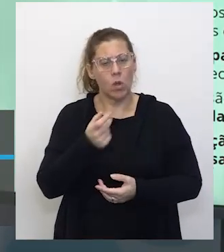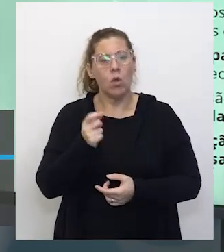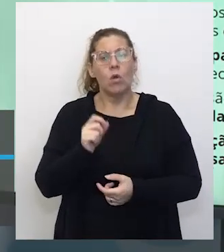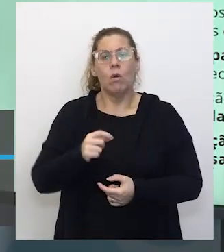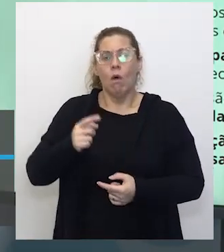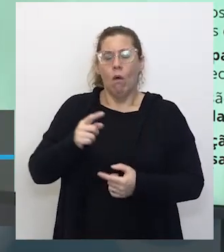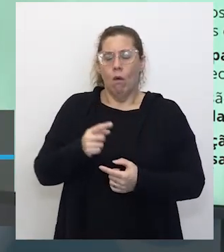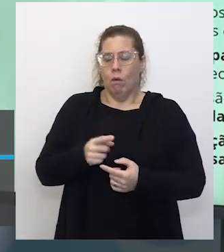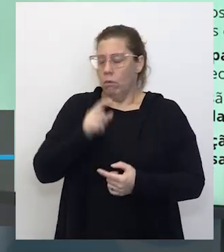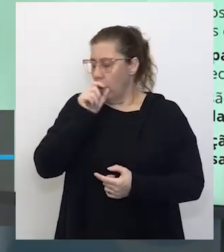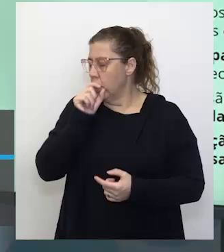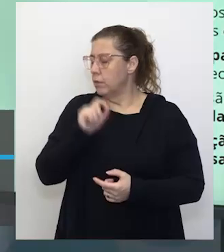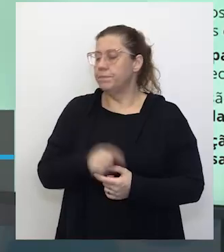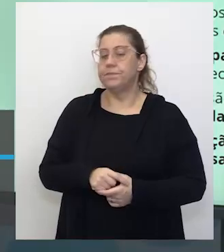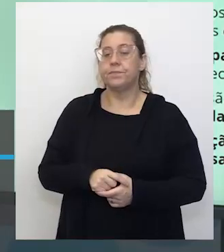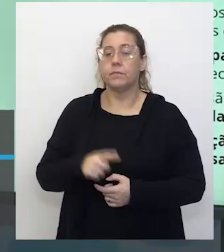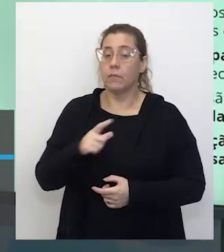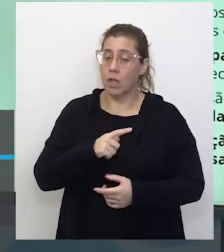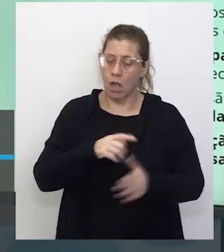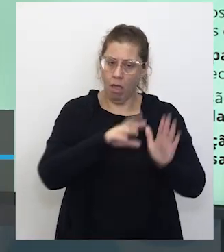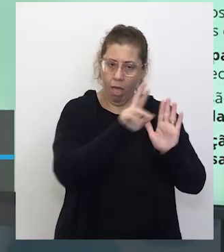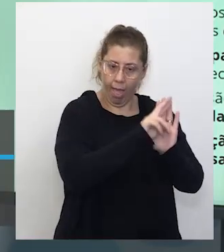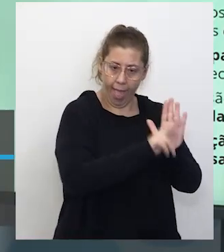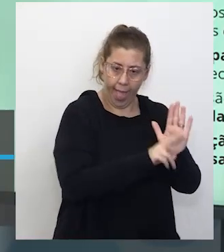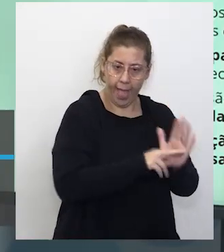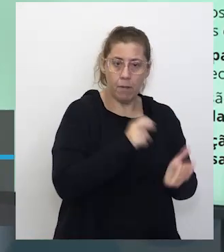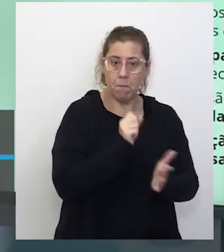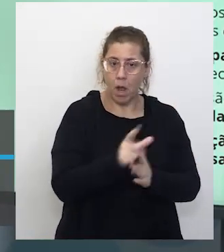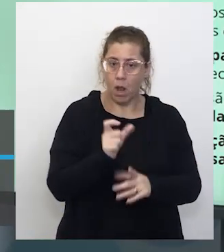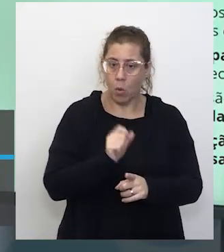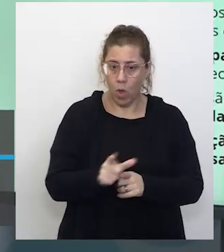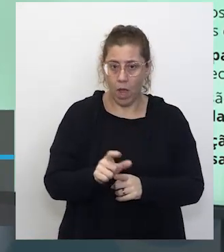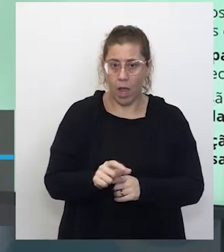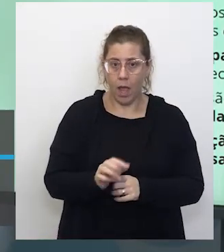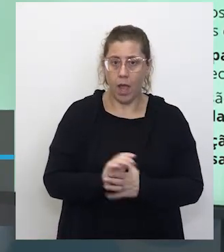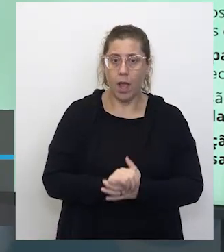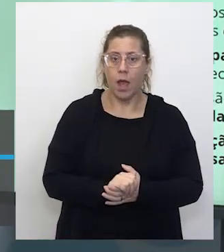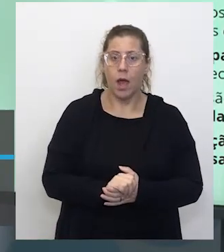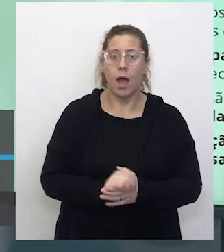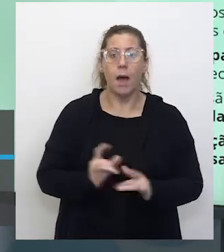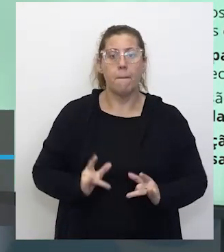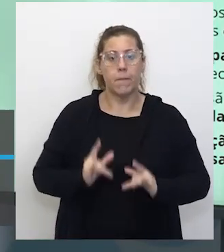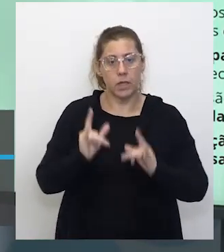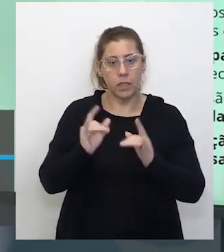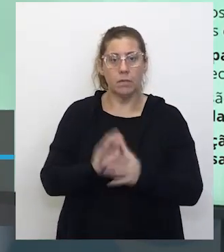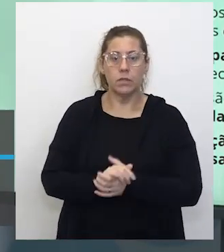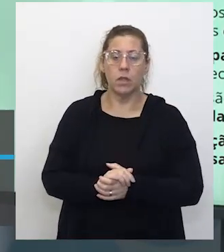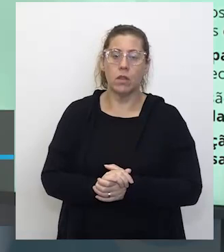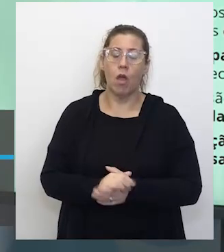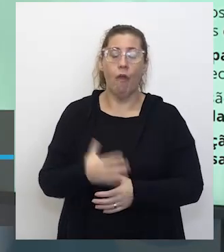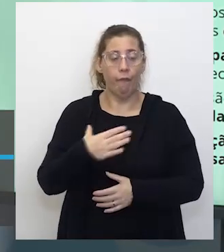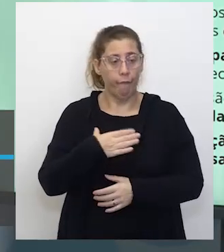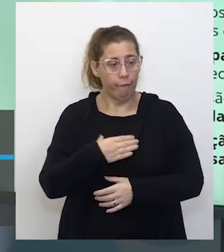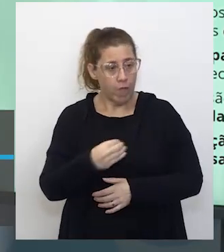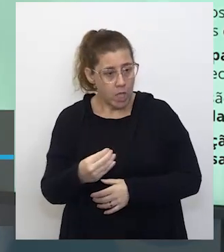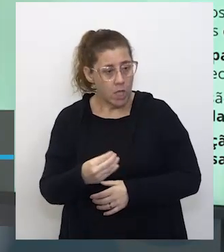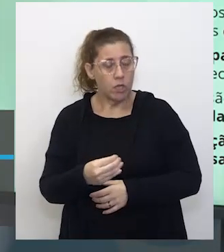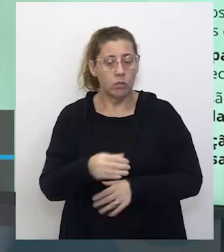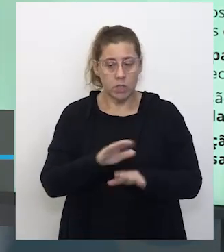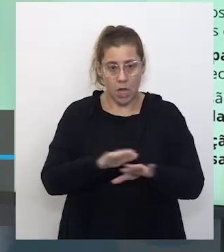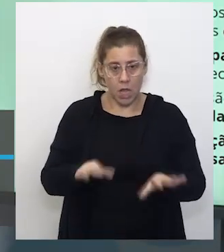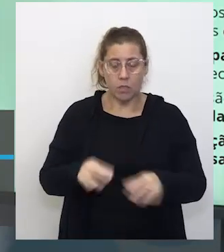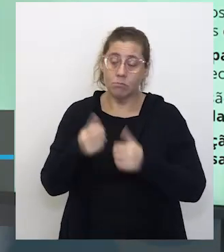um determinado apartamento. E aí, né, o proprietário diz, olha, filhos, crianças, tudo bem, mas